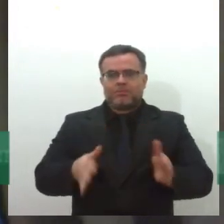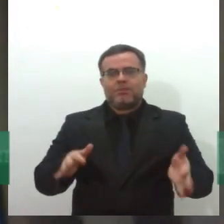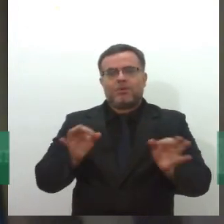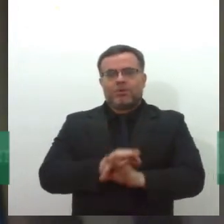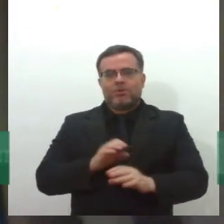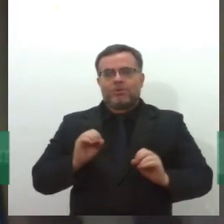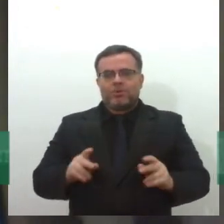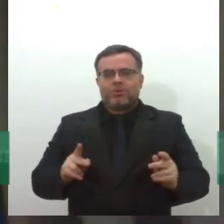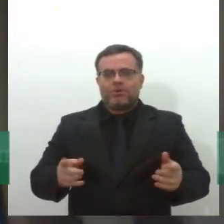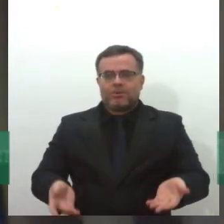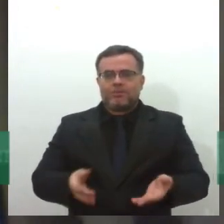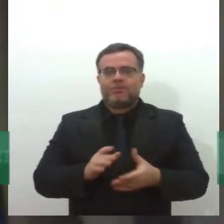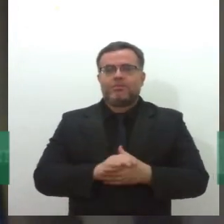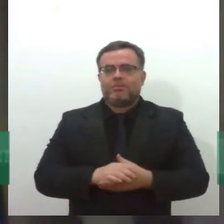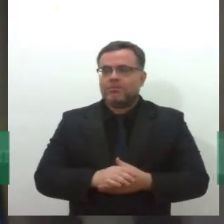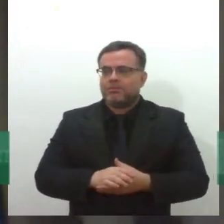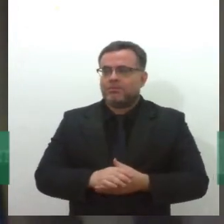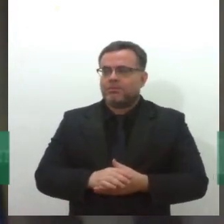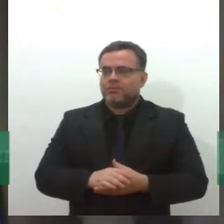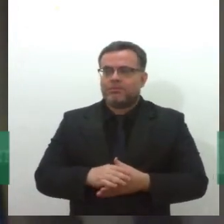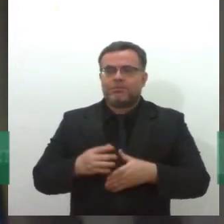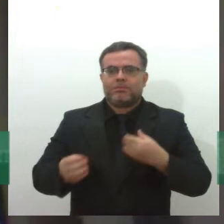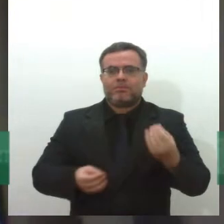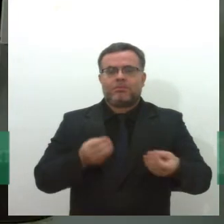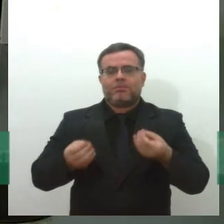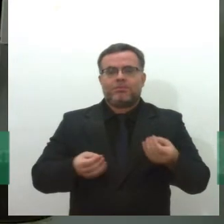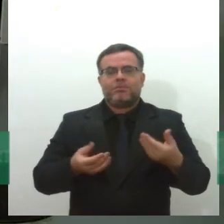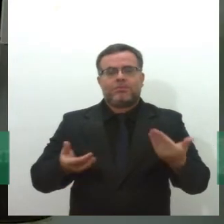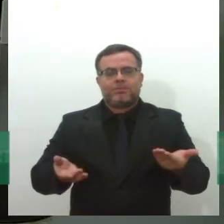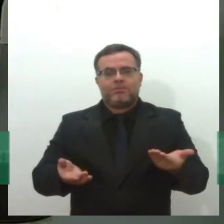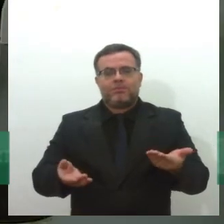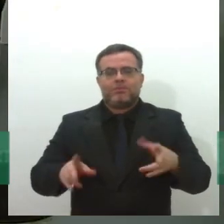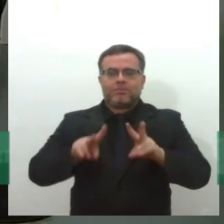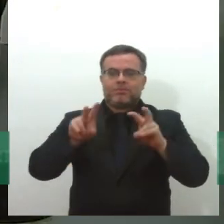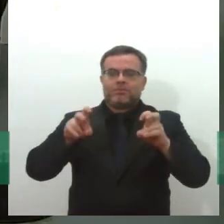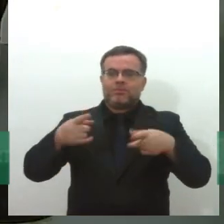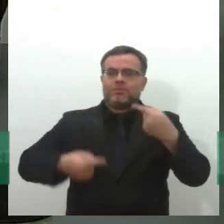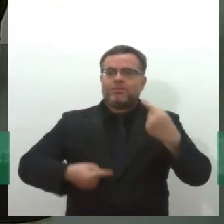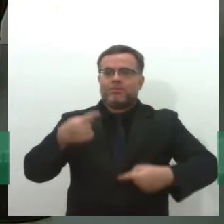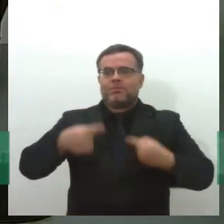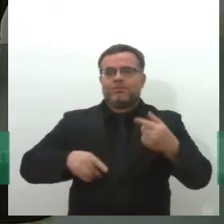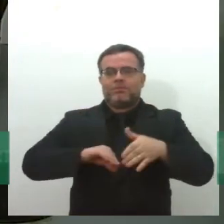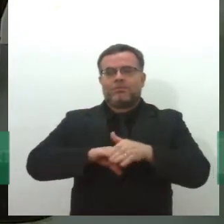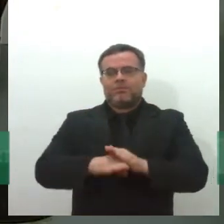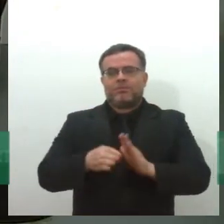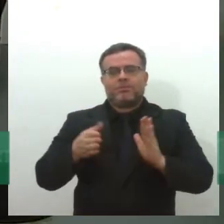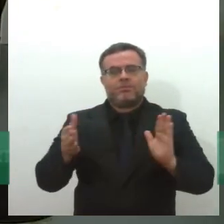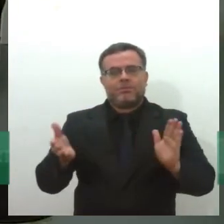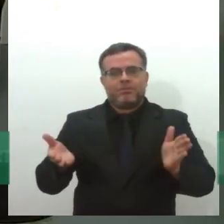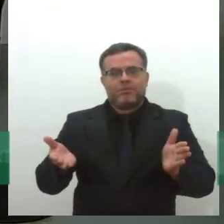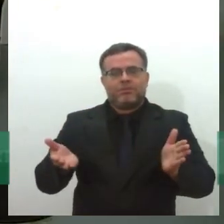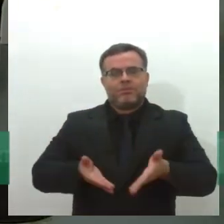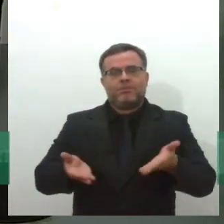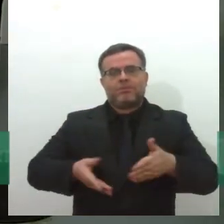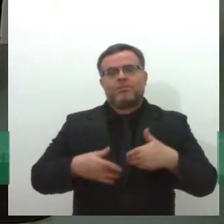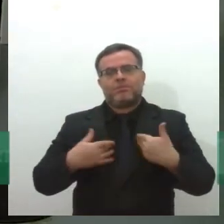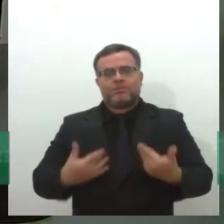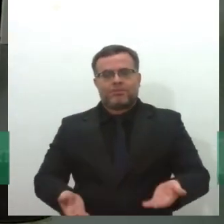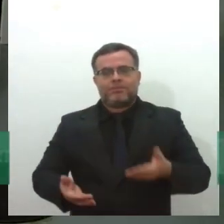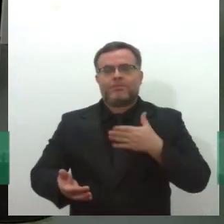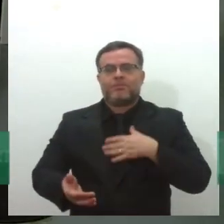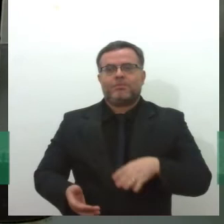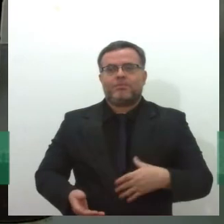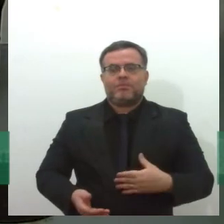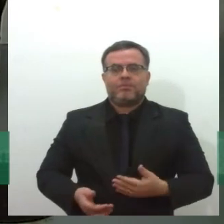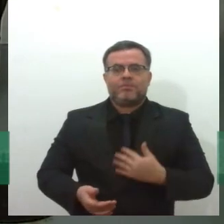isso tem na sociedade. Felipe, no Brasil, sobre essa questão de discussão política e prática, né? A gente tem aí a